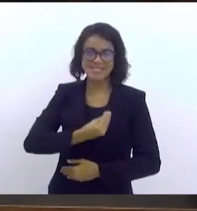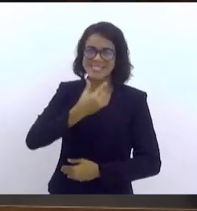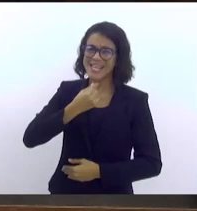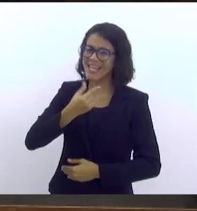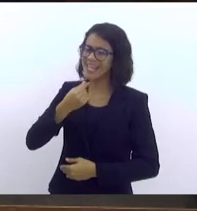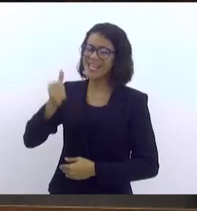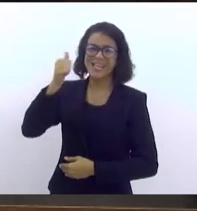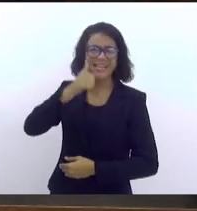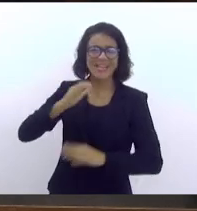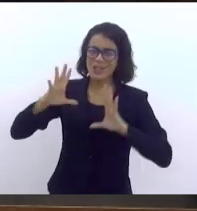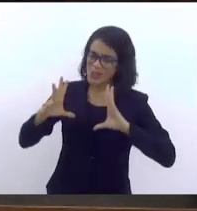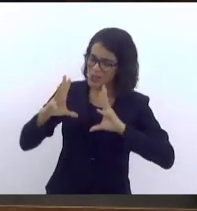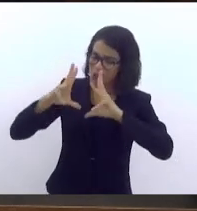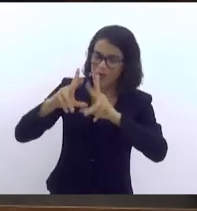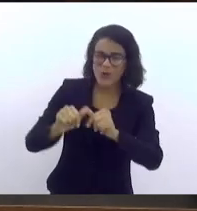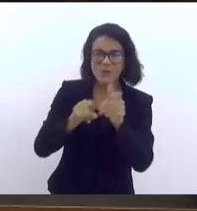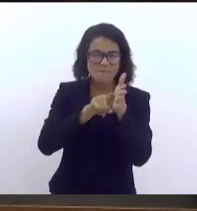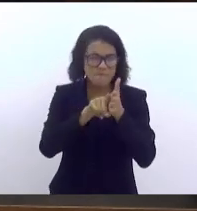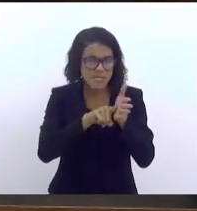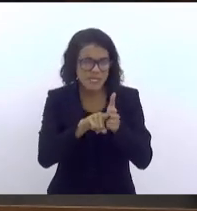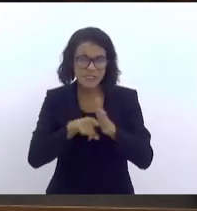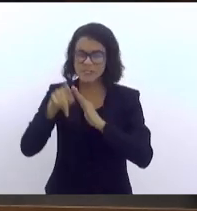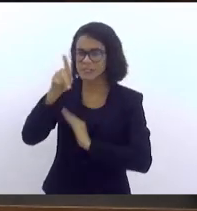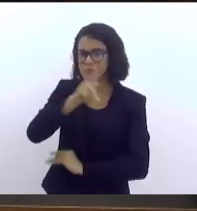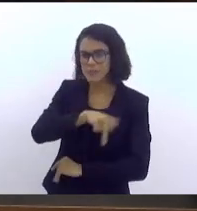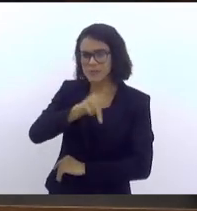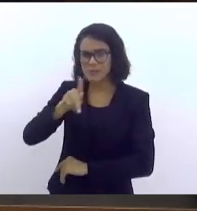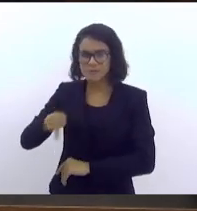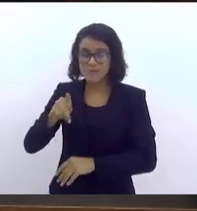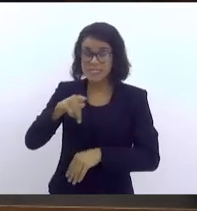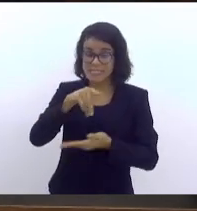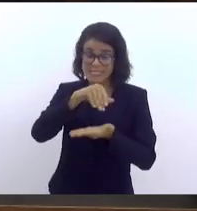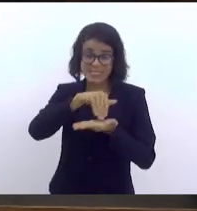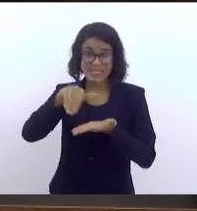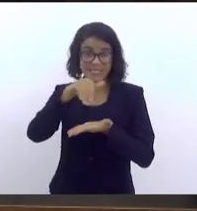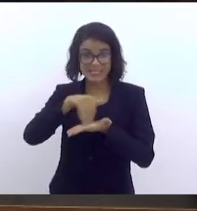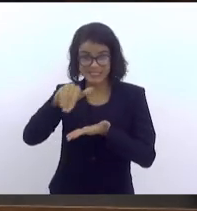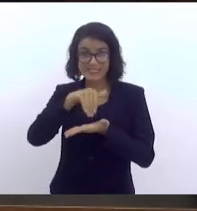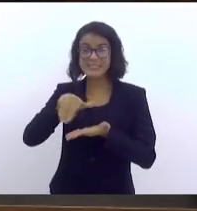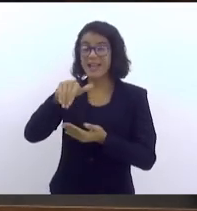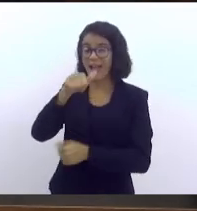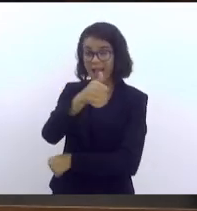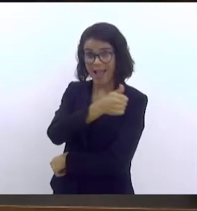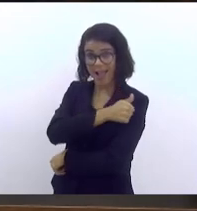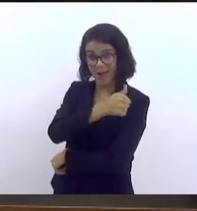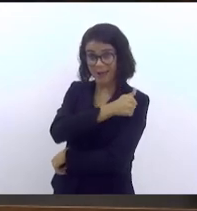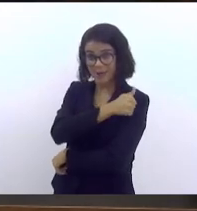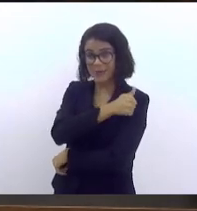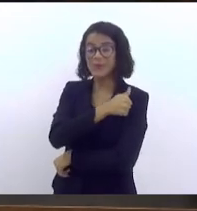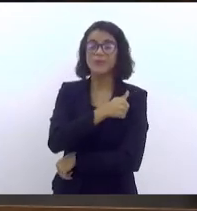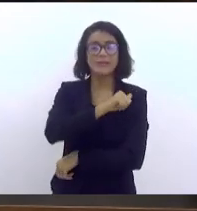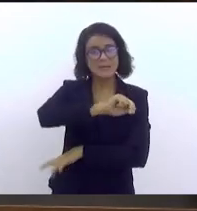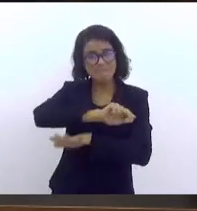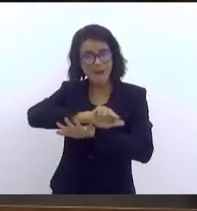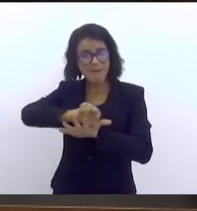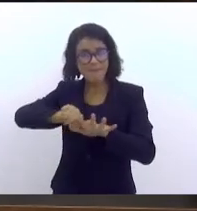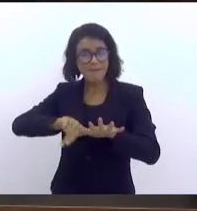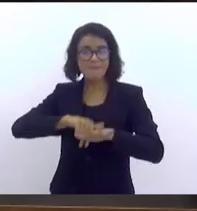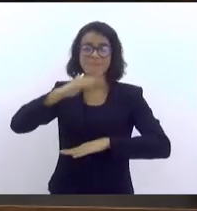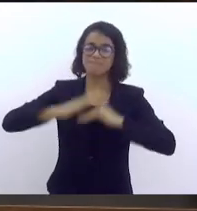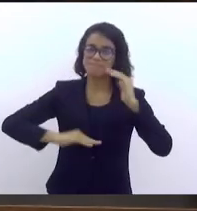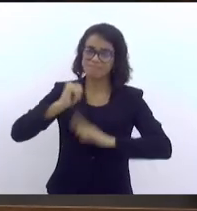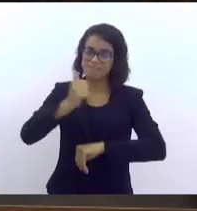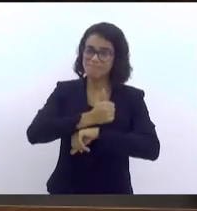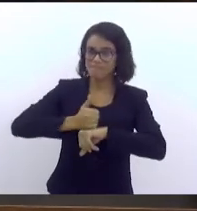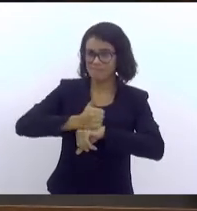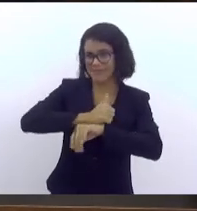todos os pesquisadores professores secretários alunos e os demais profissionais das mais